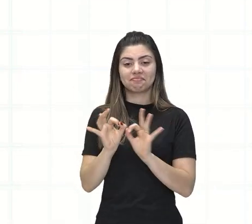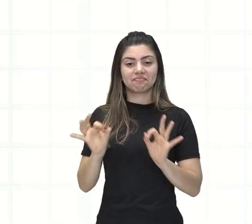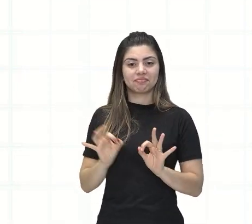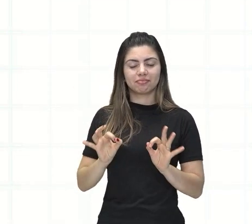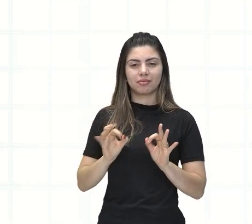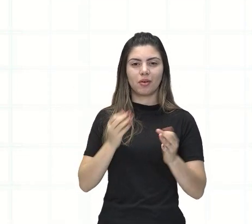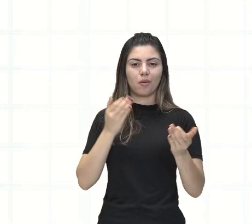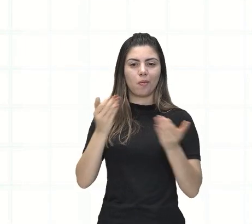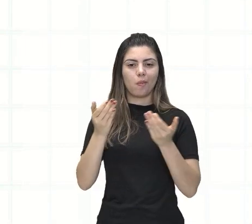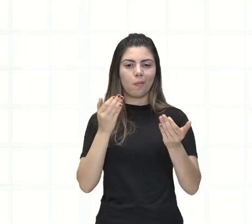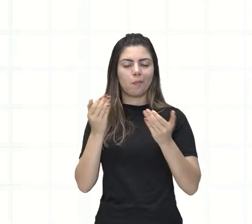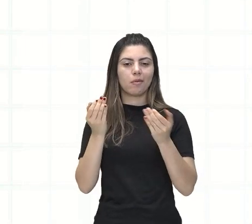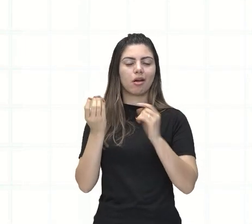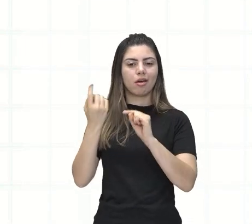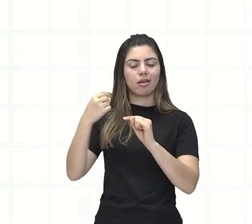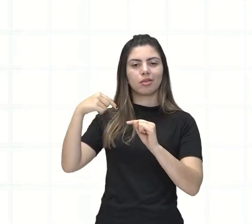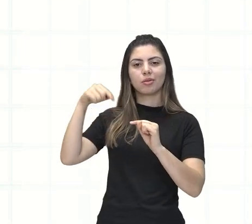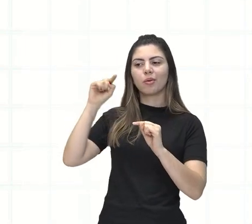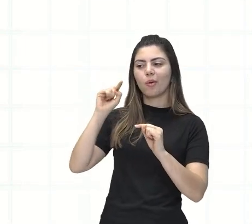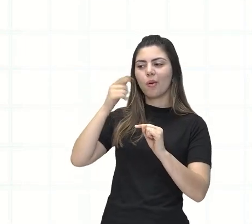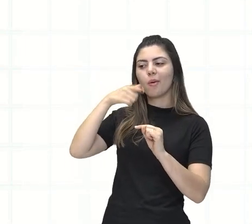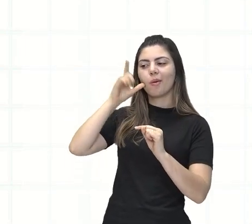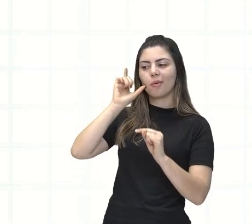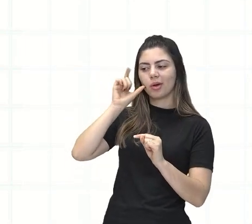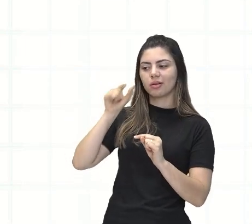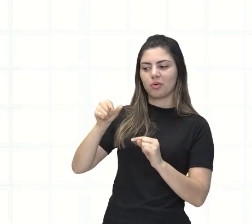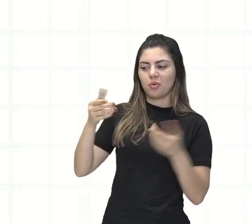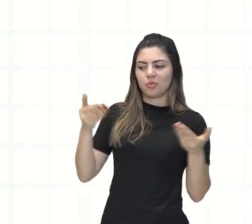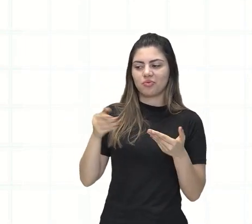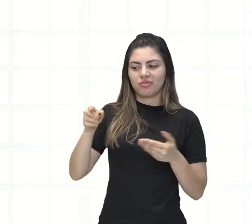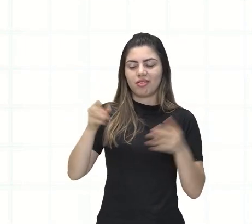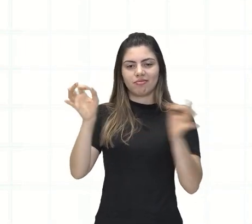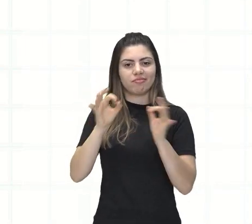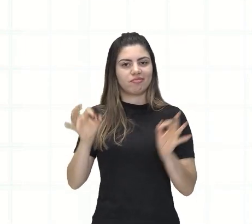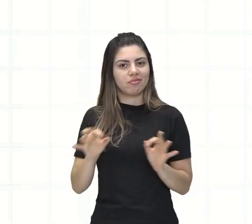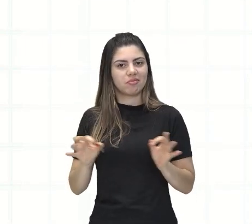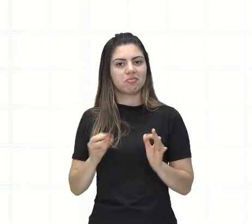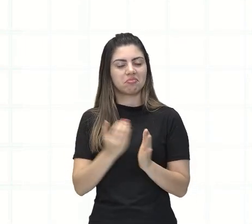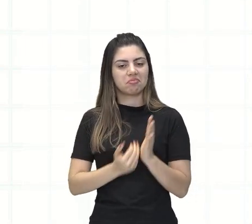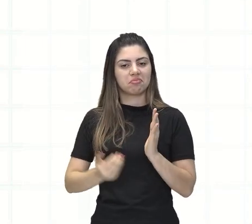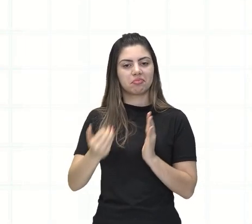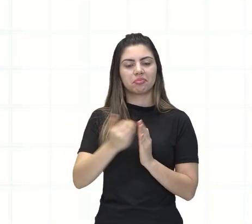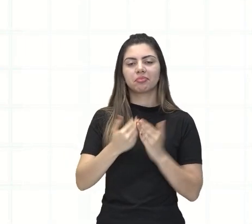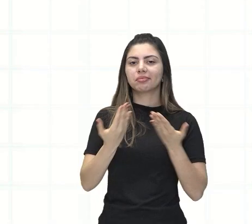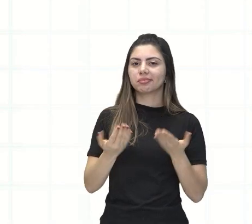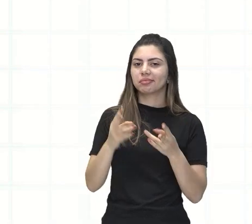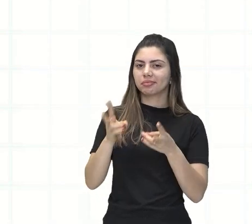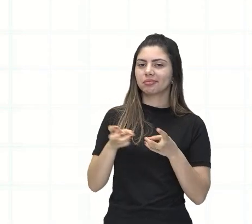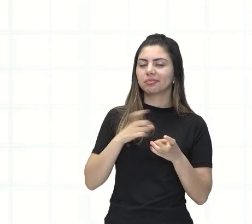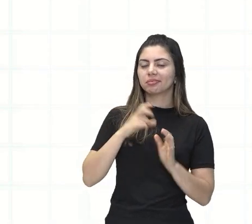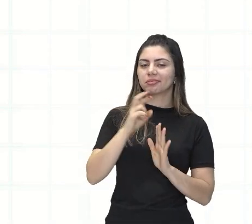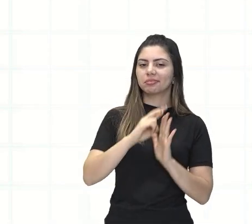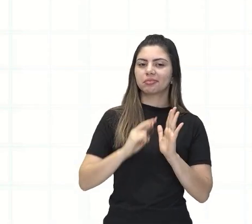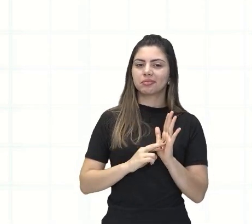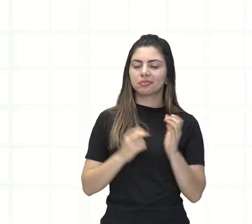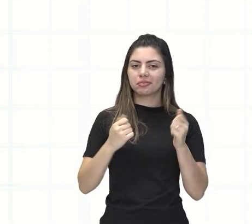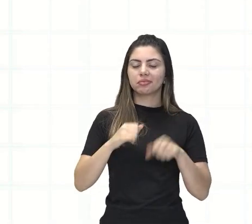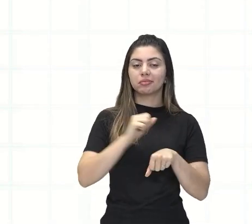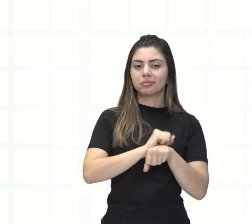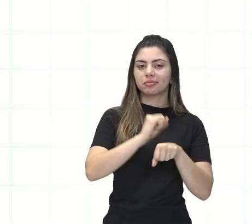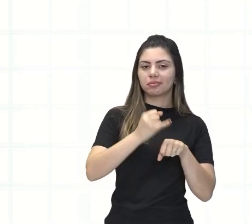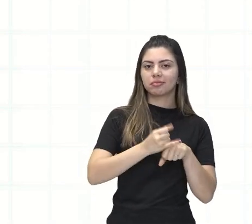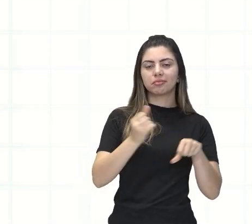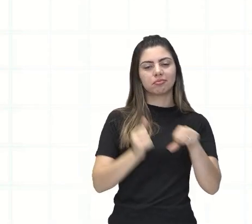ela estava ontem. Ok? Então, nós vimos aí duas regrinhas para transformar os